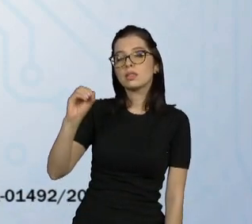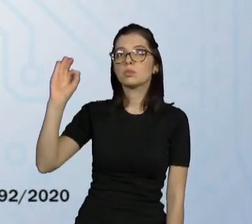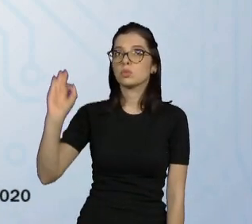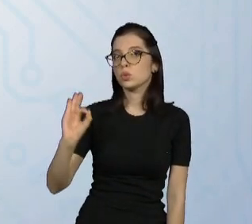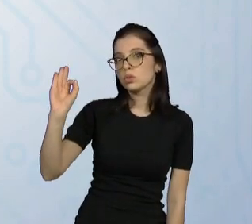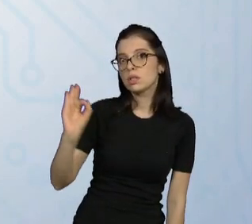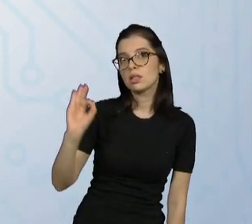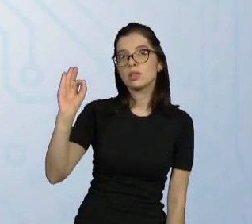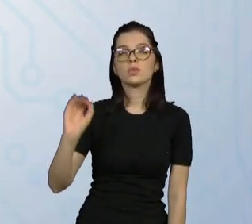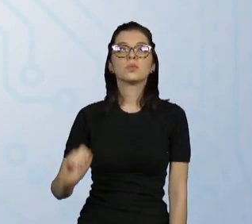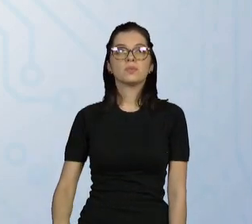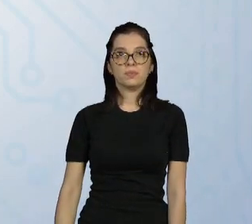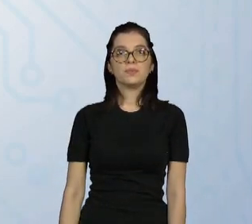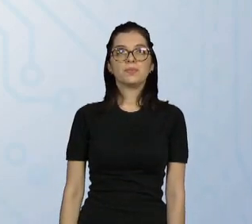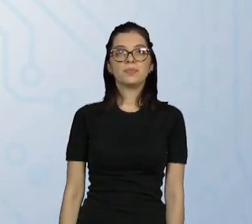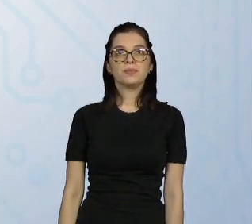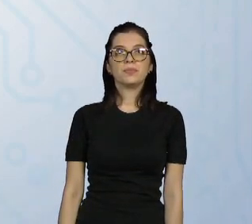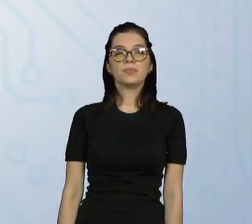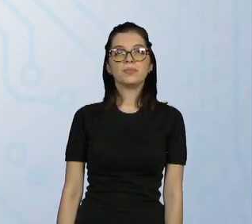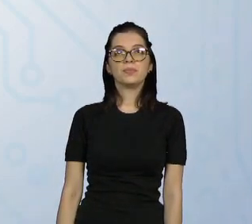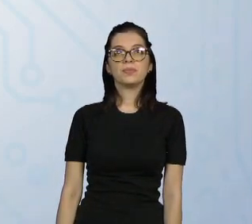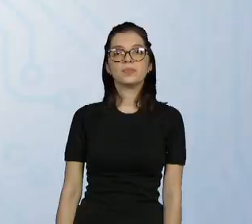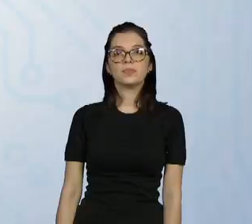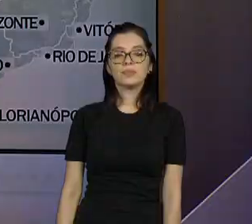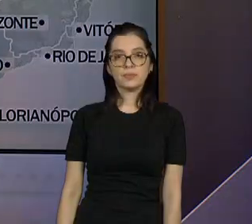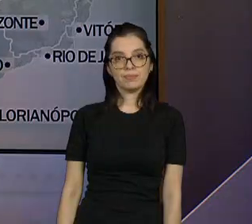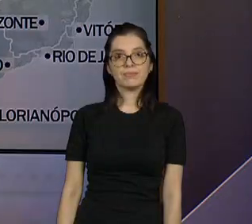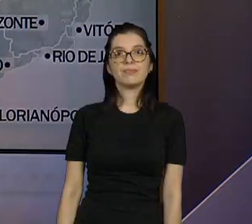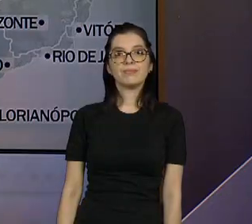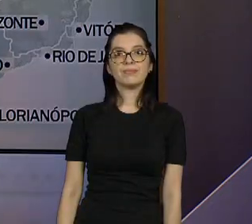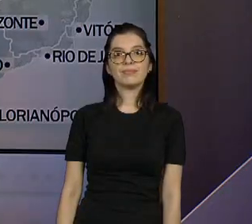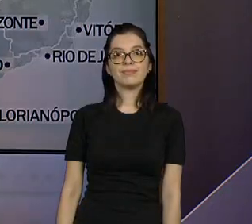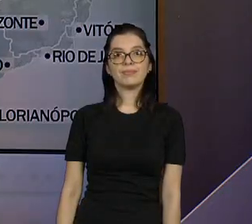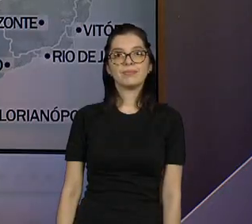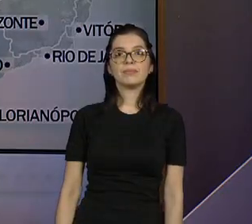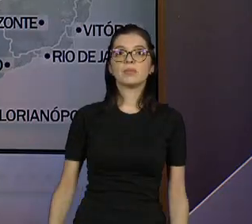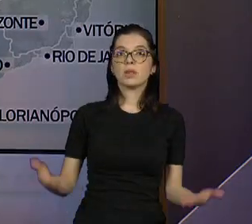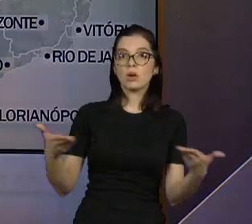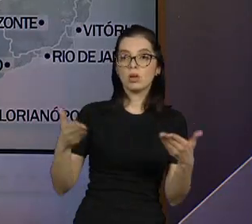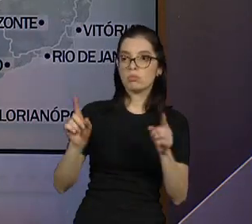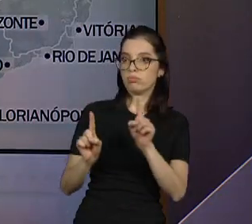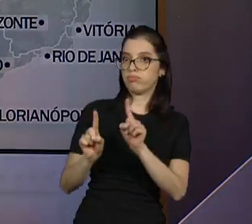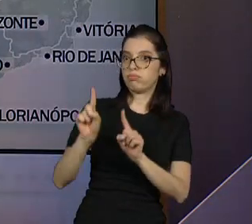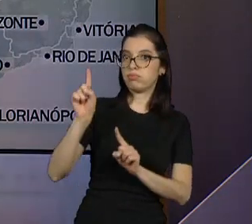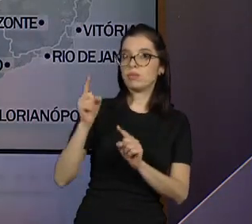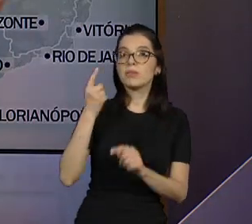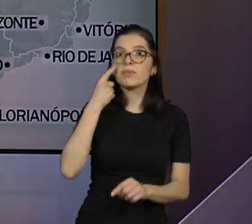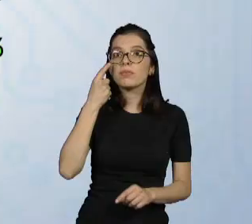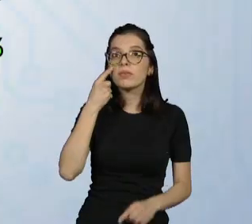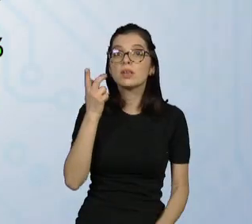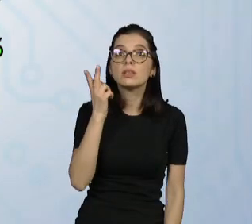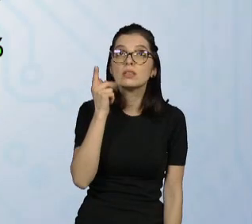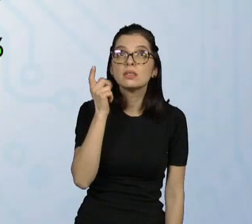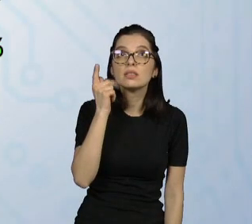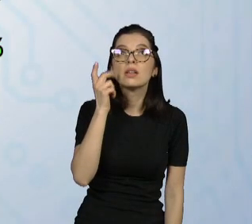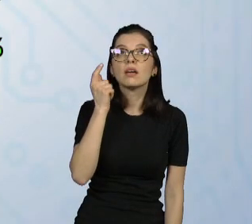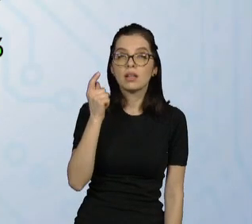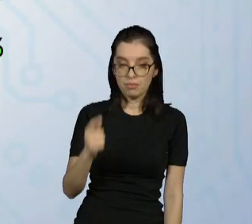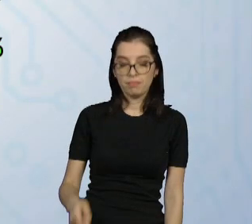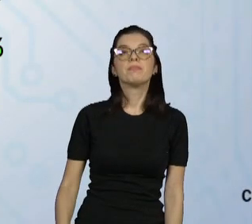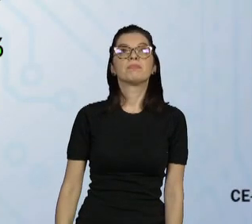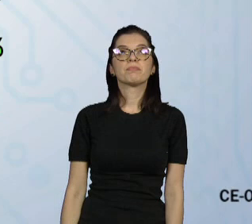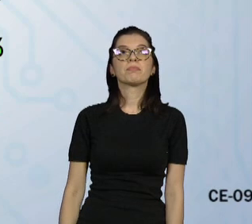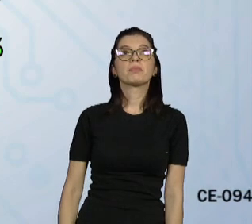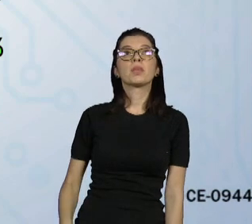Evangelista, do Democratas, aparece com 10%. E agora a disputa em Fortaleza, onde a situação está bem